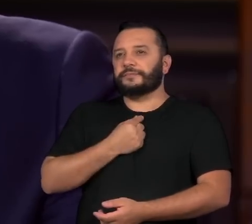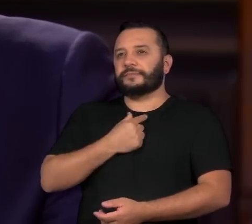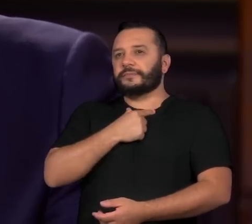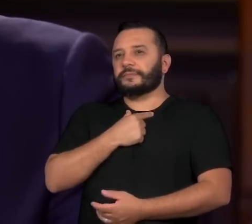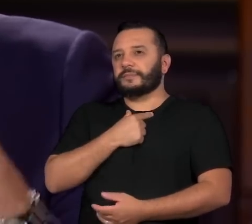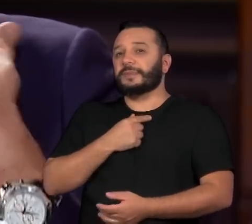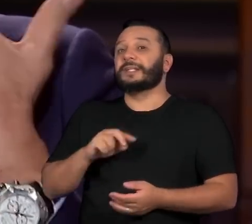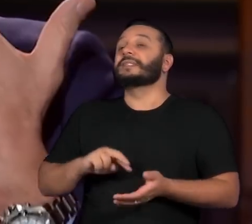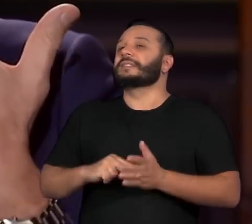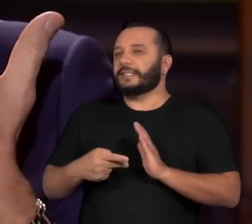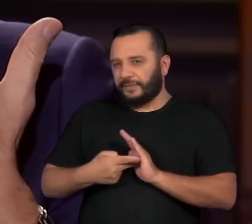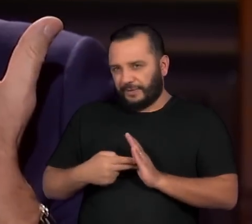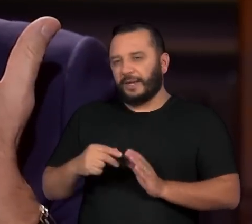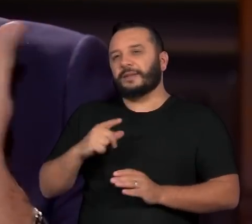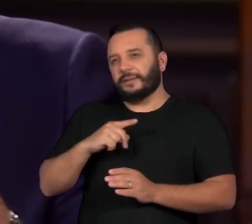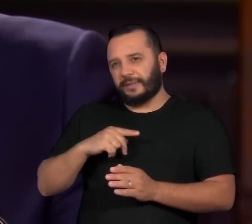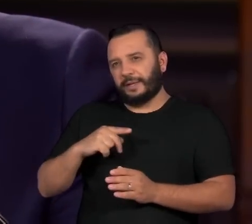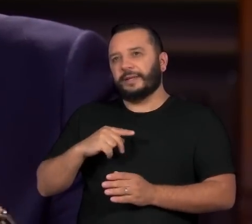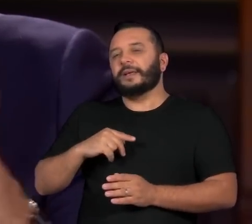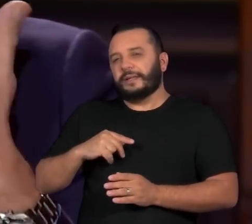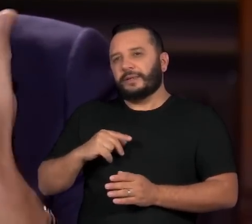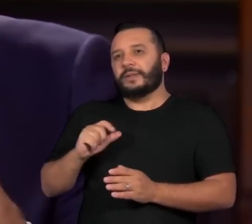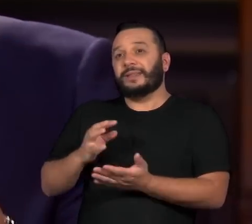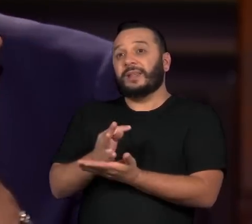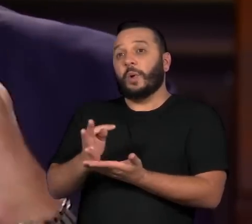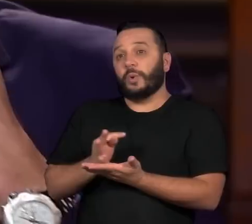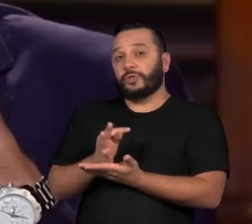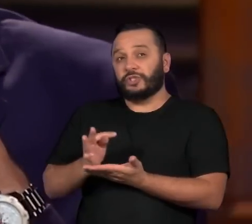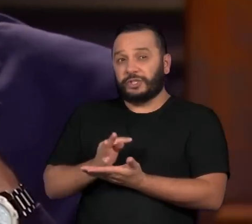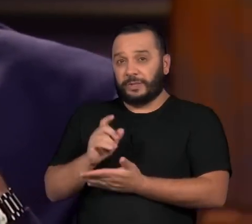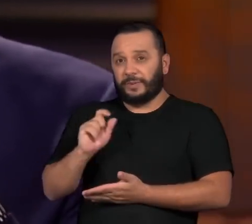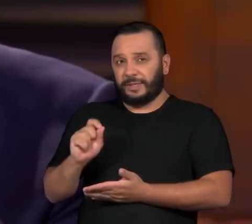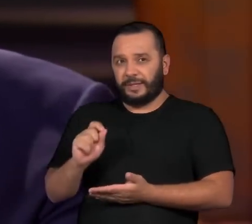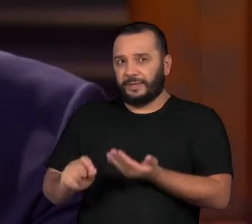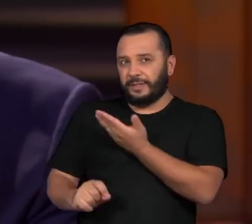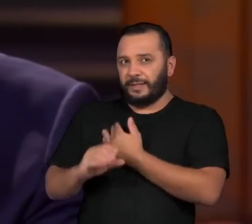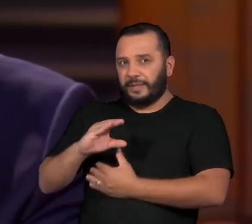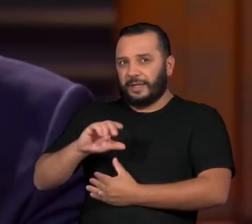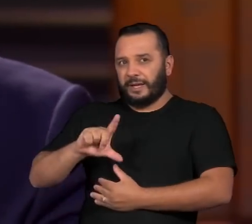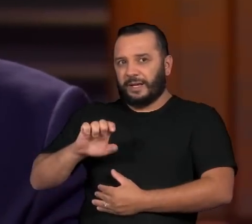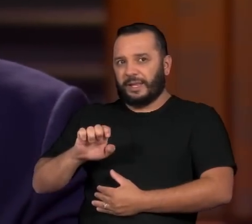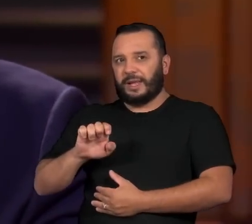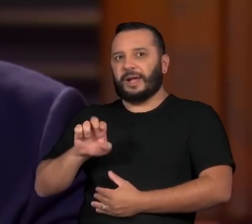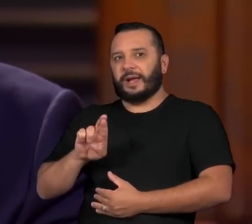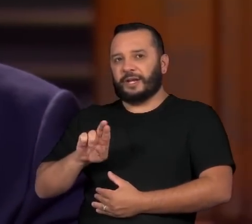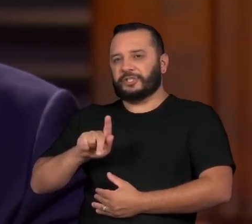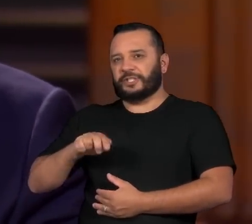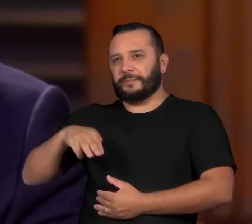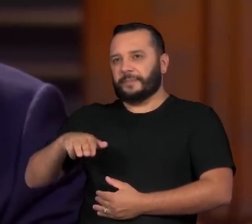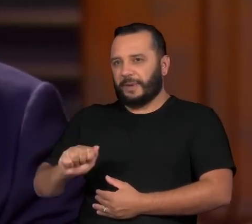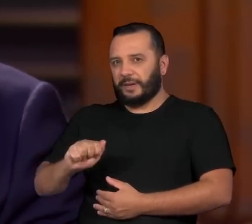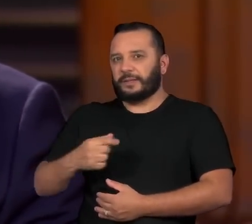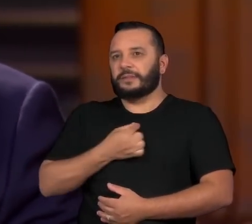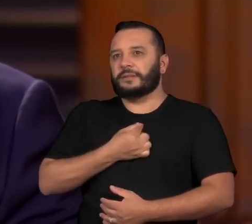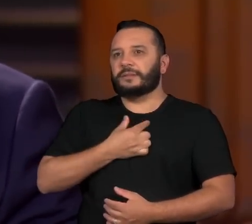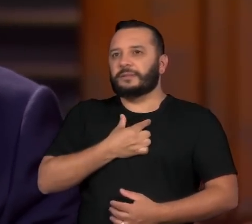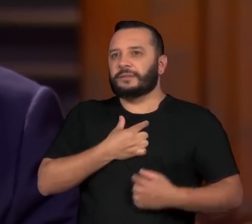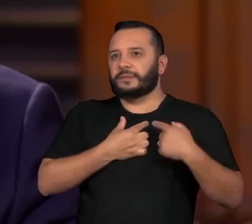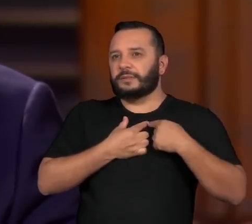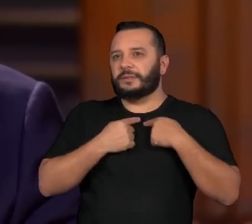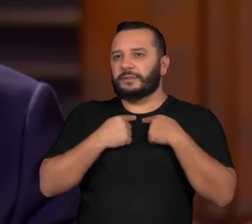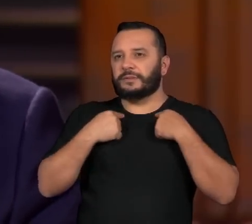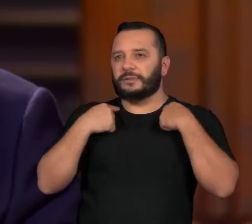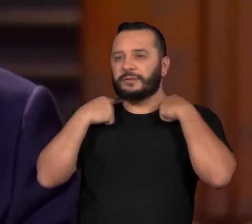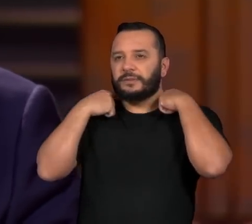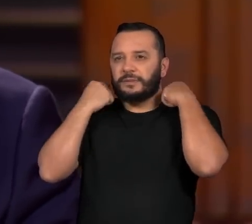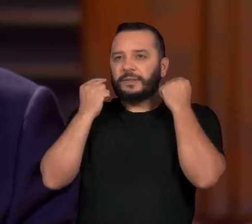tem um significado teológico. Qual é isso? O teológico é, o colarinho branco é purificai, Senhor, os meus pensamentos.